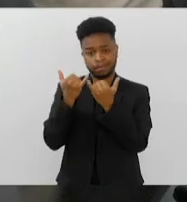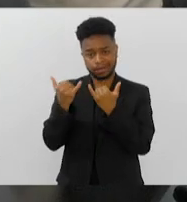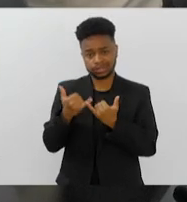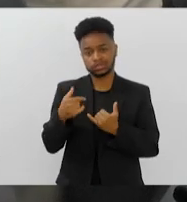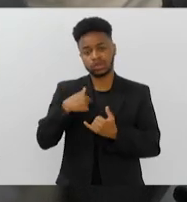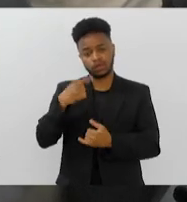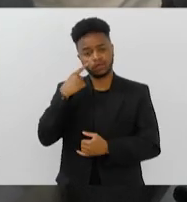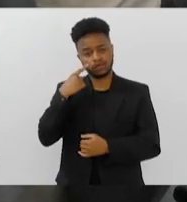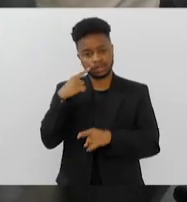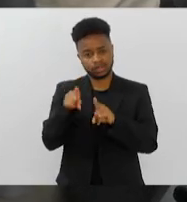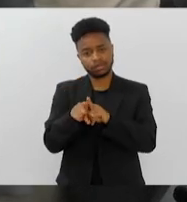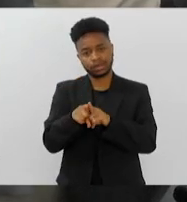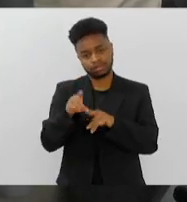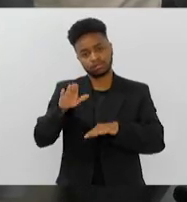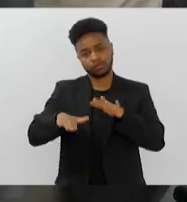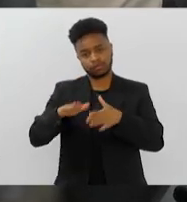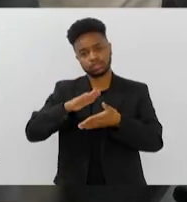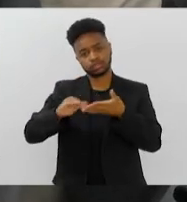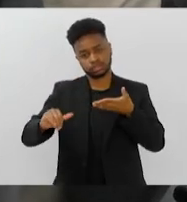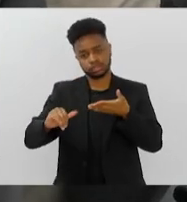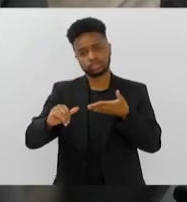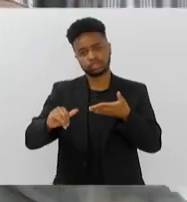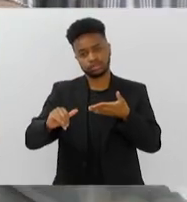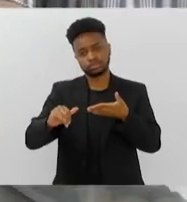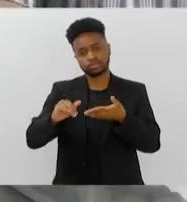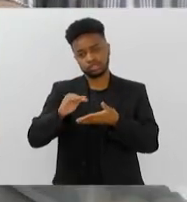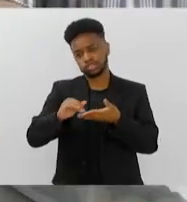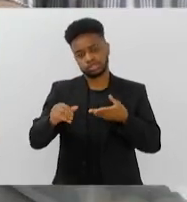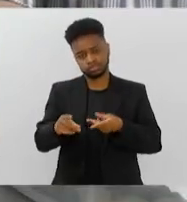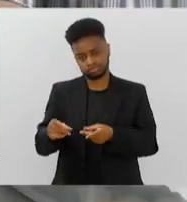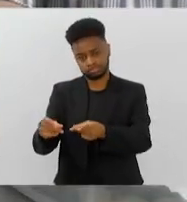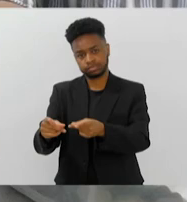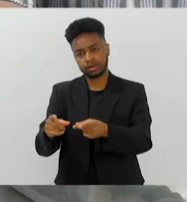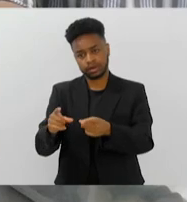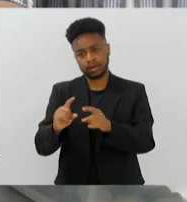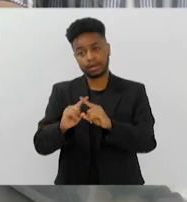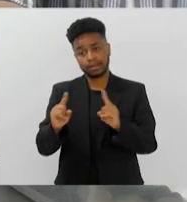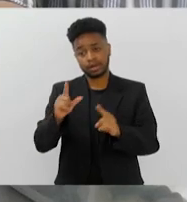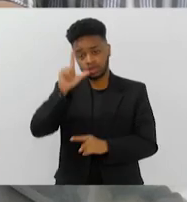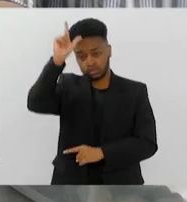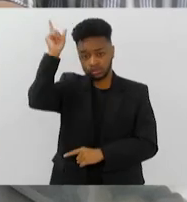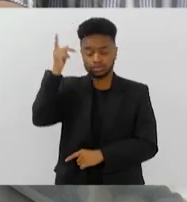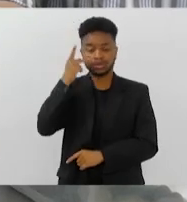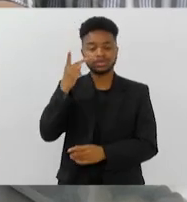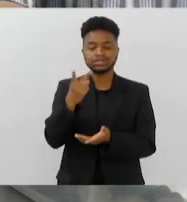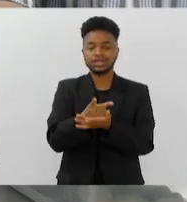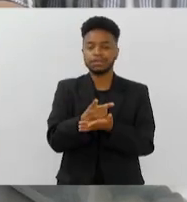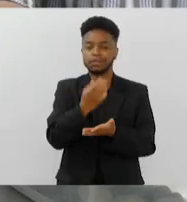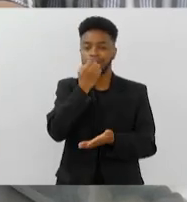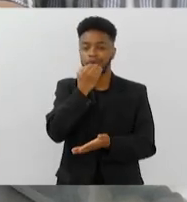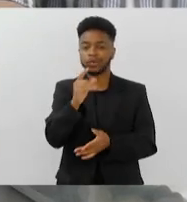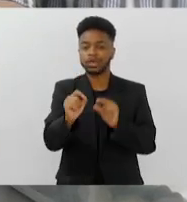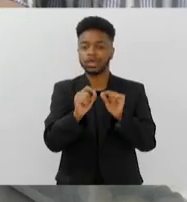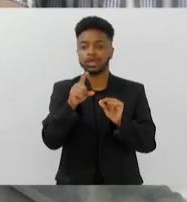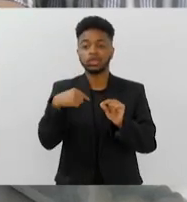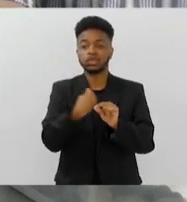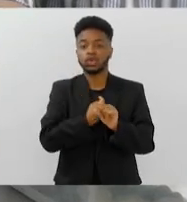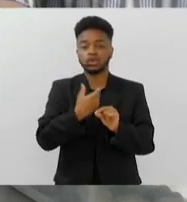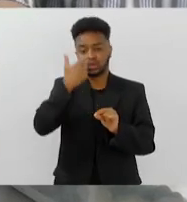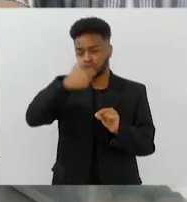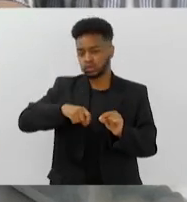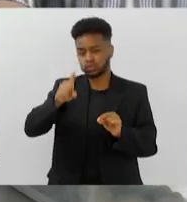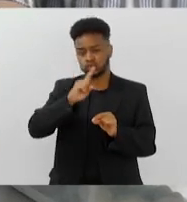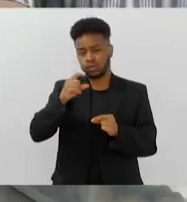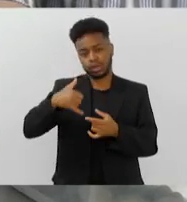também, talvez retire. Eu sei, retire definitivamente. Mas a observação do Luiz Paulo é sempre boa. Nós que não somos idosos